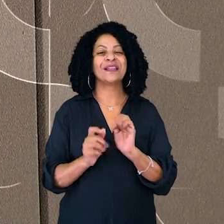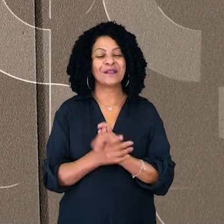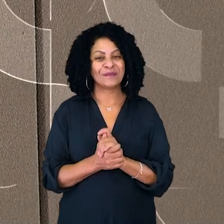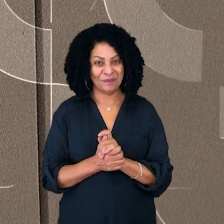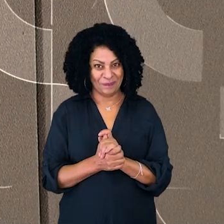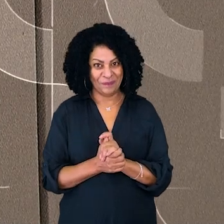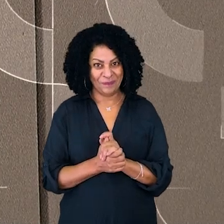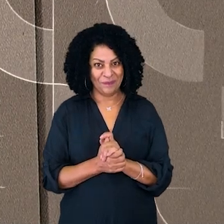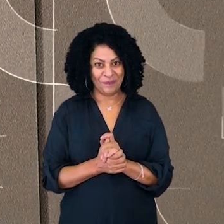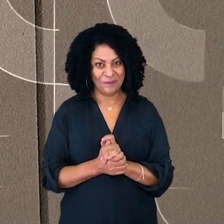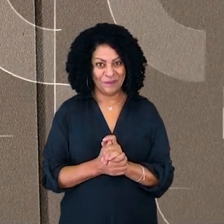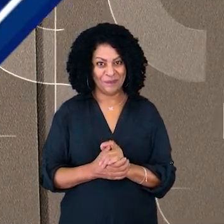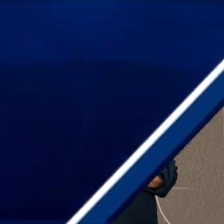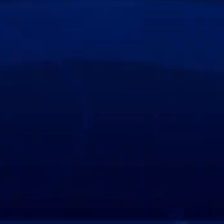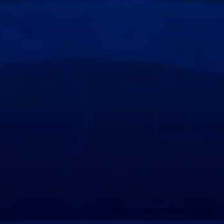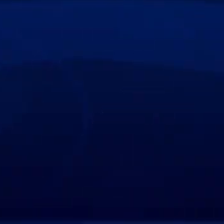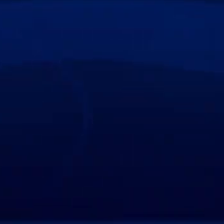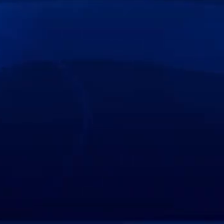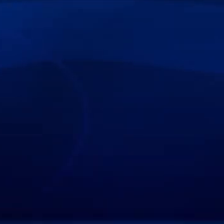escolavirtual.gov.br/justrabalho.